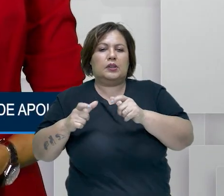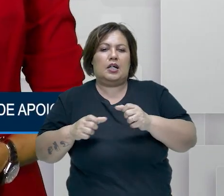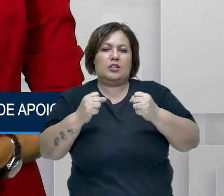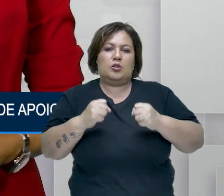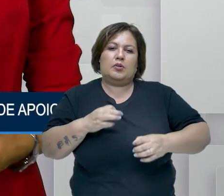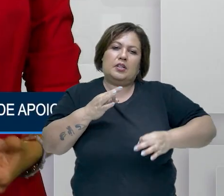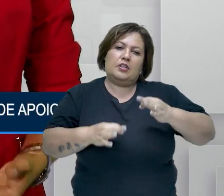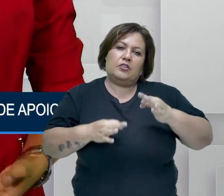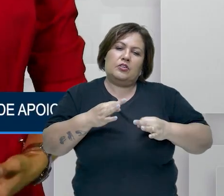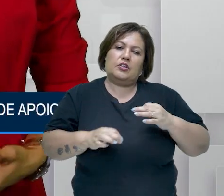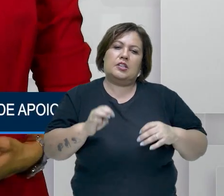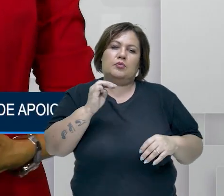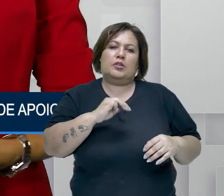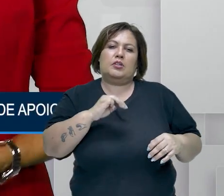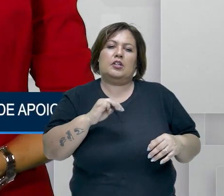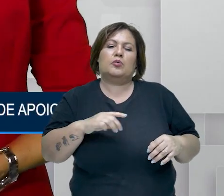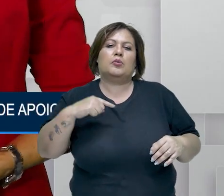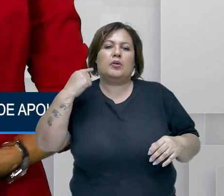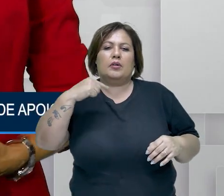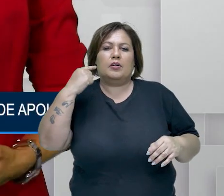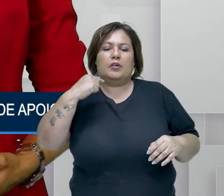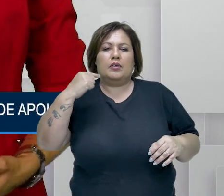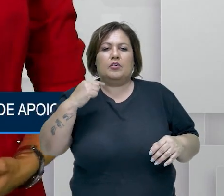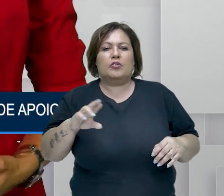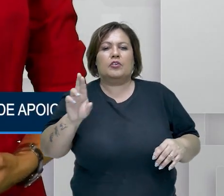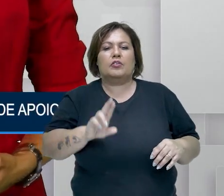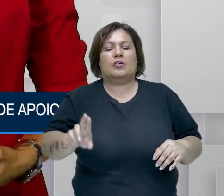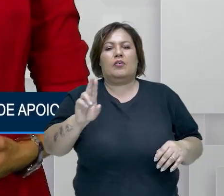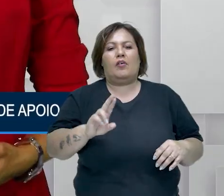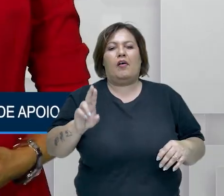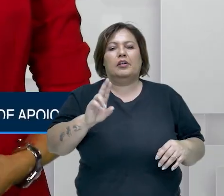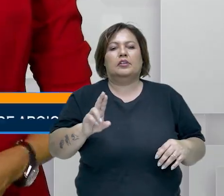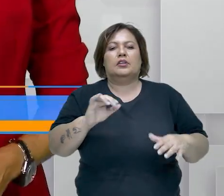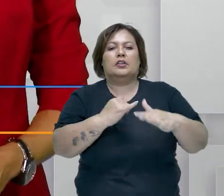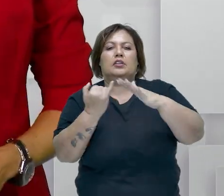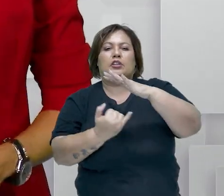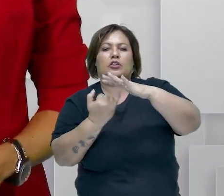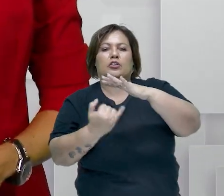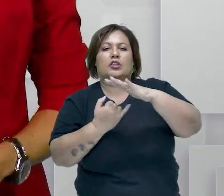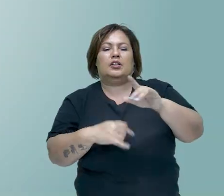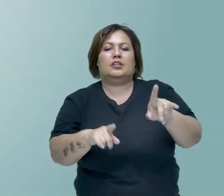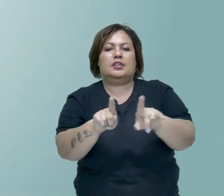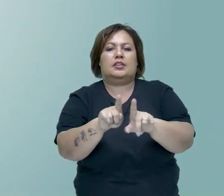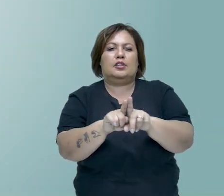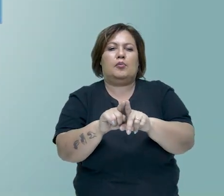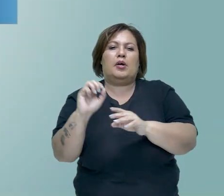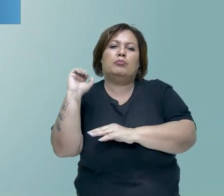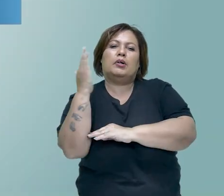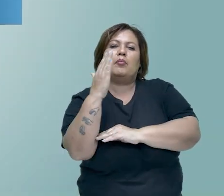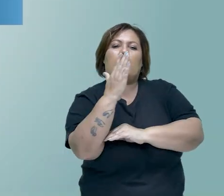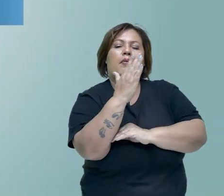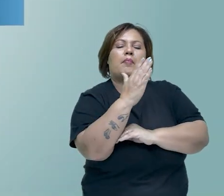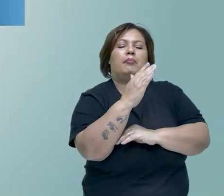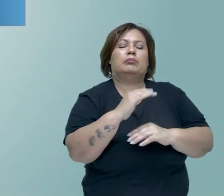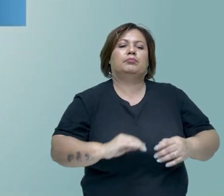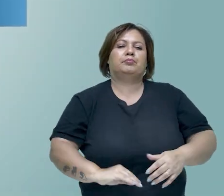Poder Judiciário, Ministério Público, advocacia, universidades e entidades ambientais.